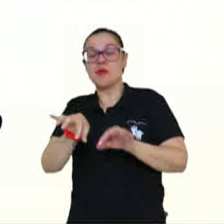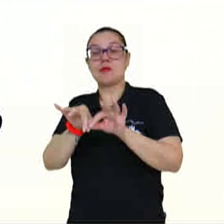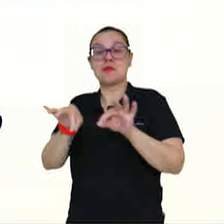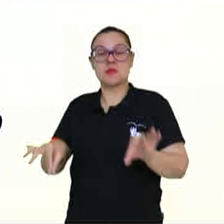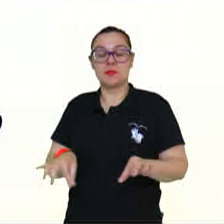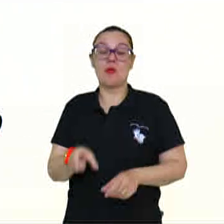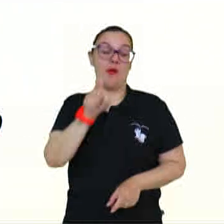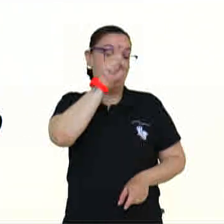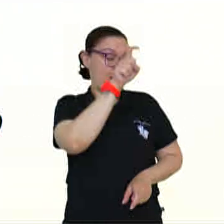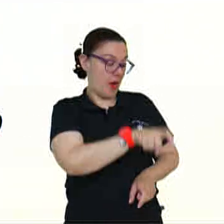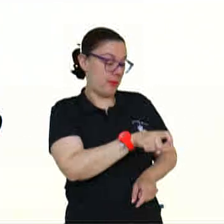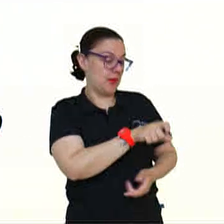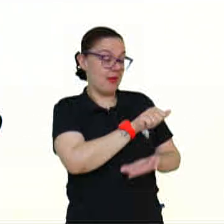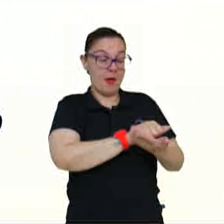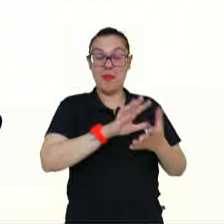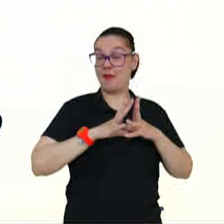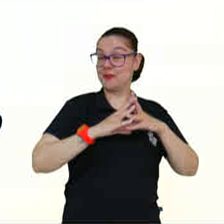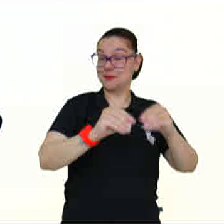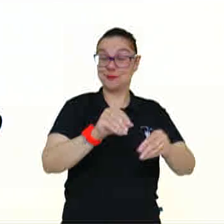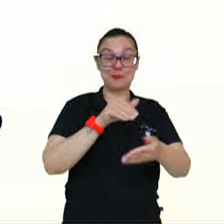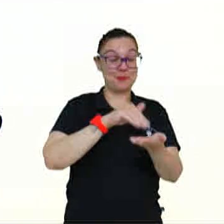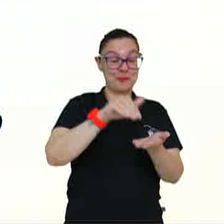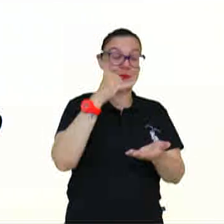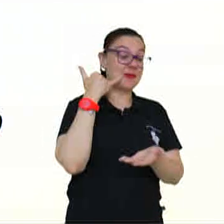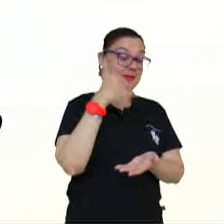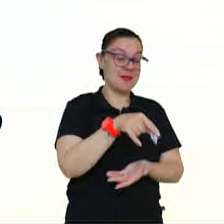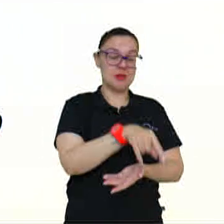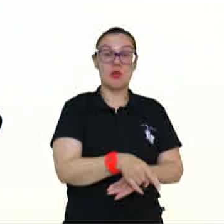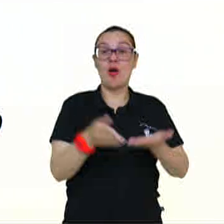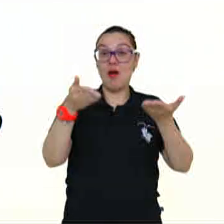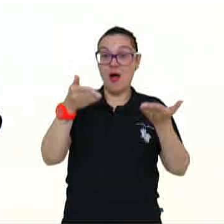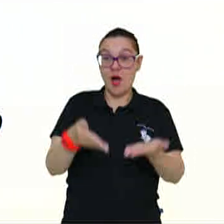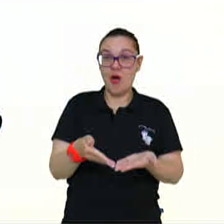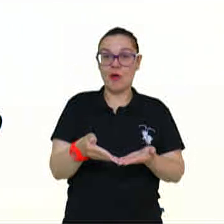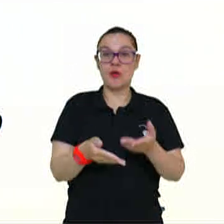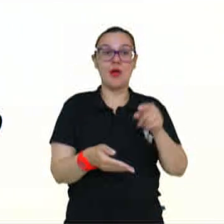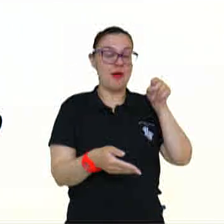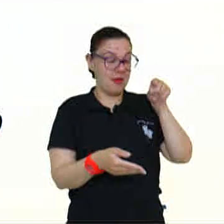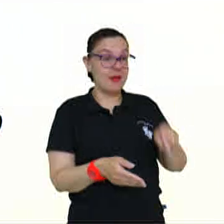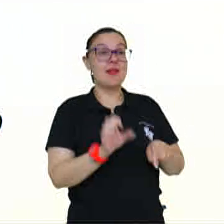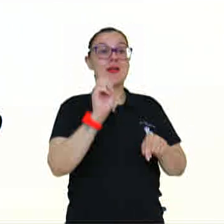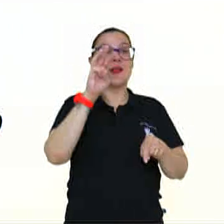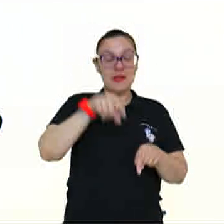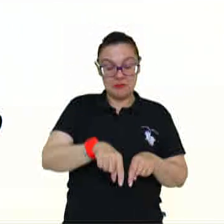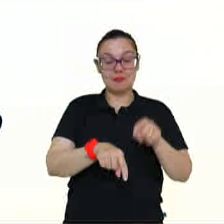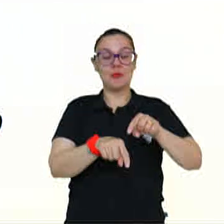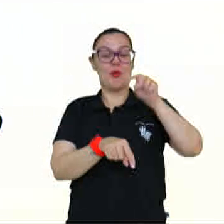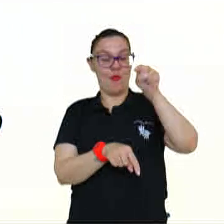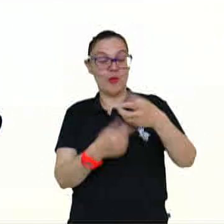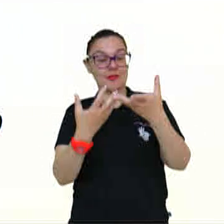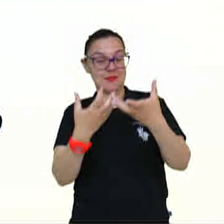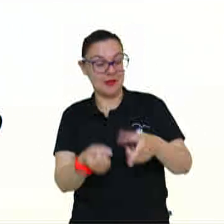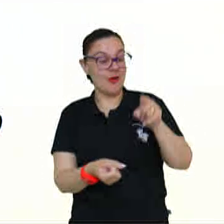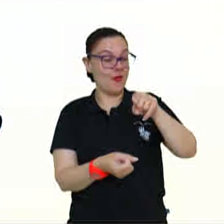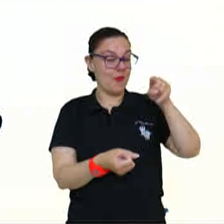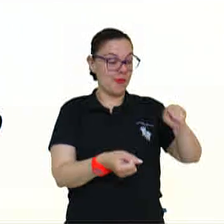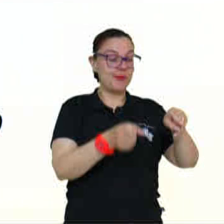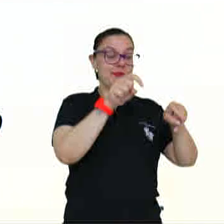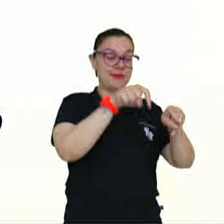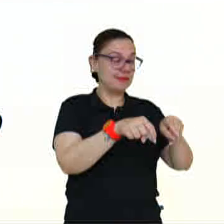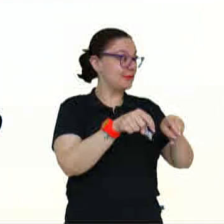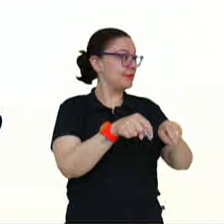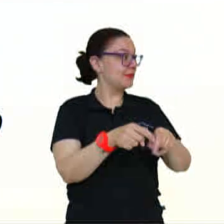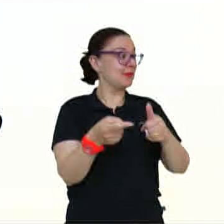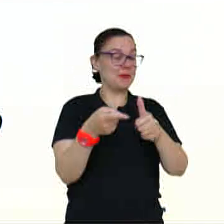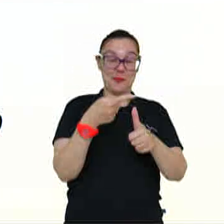Eu apertava um botão e apagava as mensagens. O atual exige que eu toque em um, depois em outro para confirmar e de novo